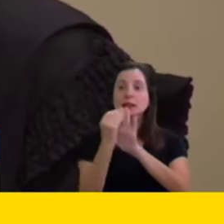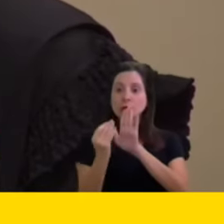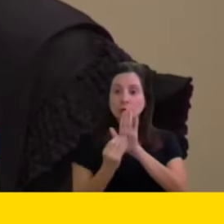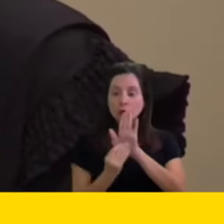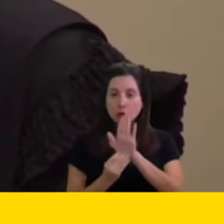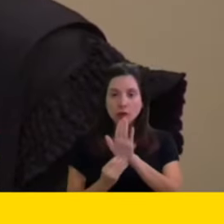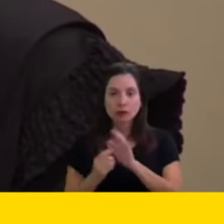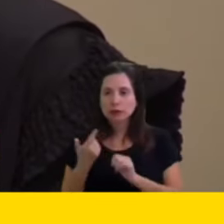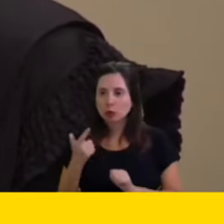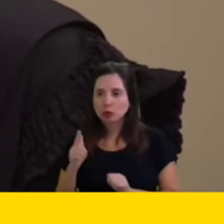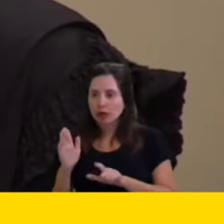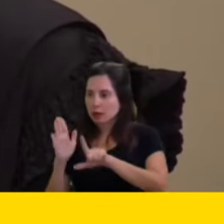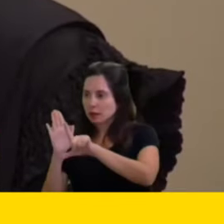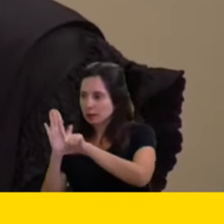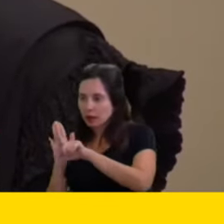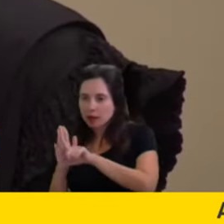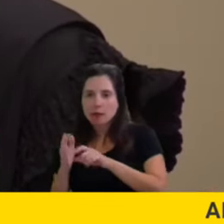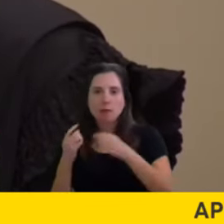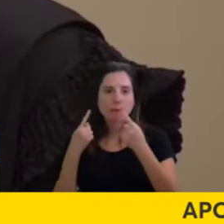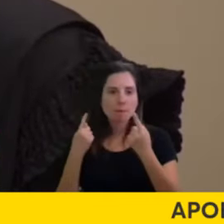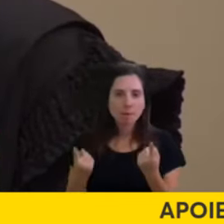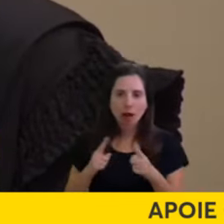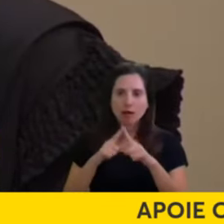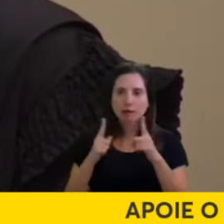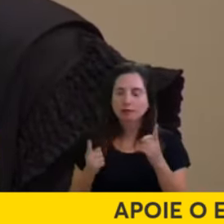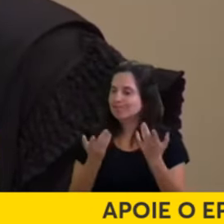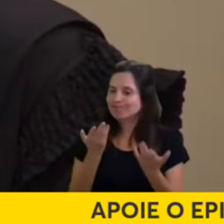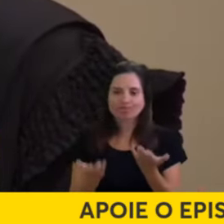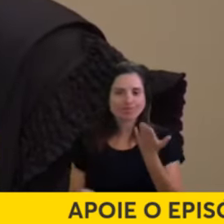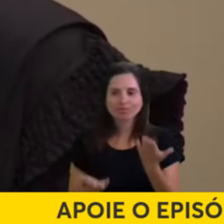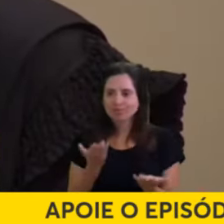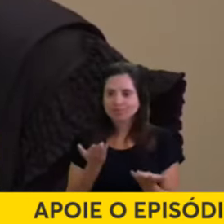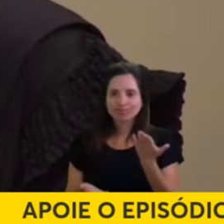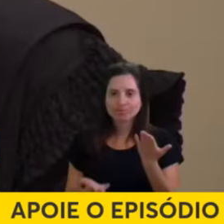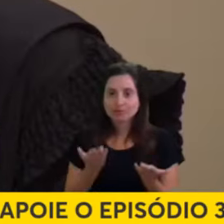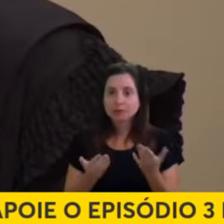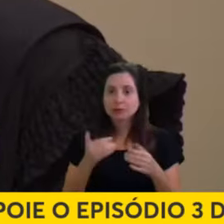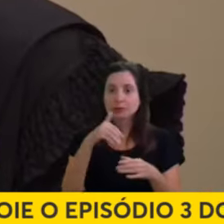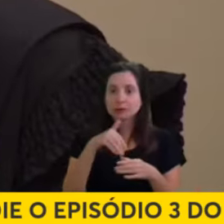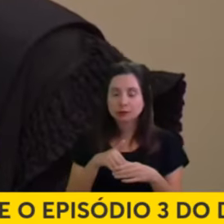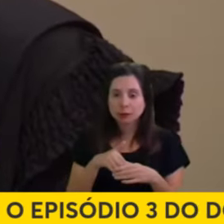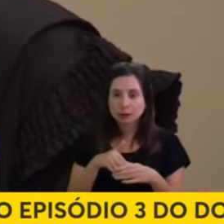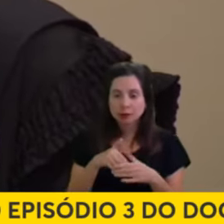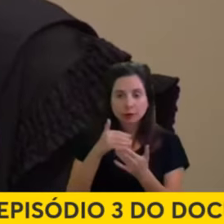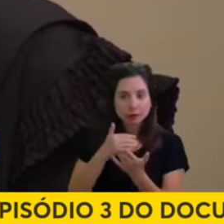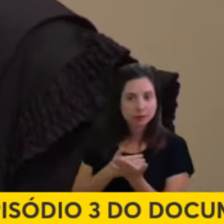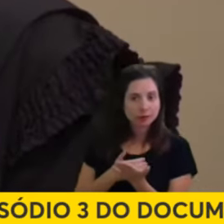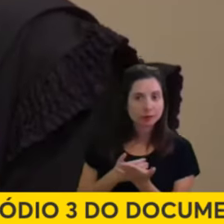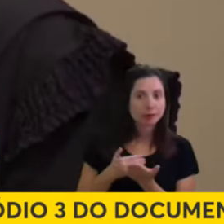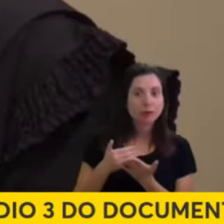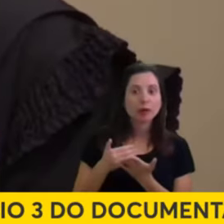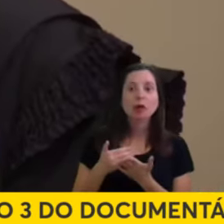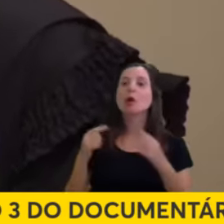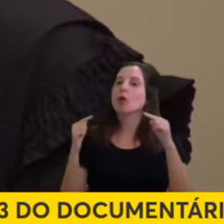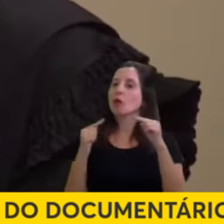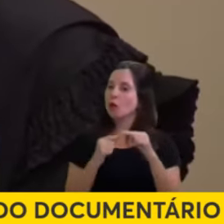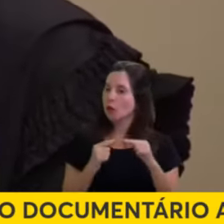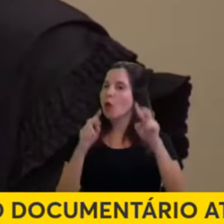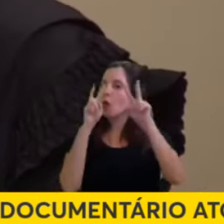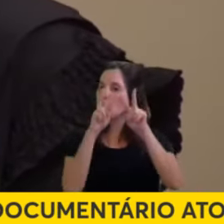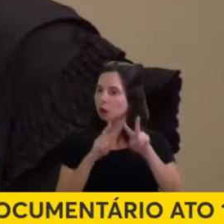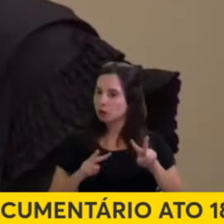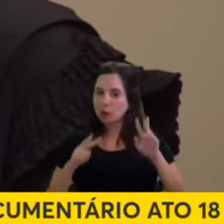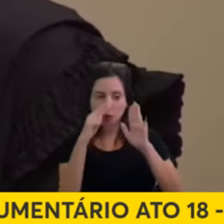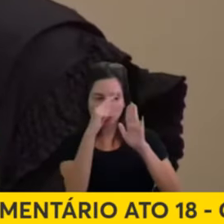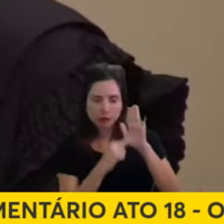de inegabilidade sendo absolutamente desproporcional sua aplicação nos modos requeridos pela Inicial conforme se pode observar o argumento